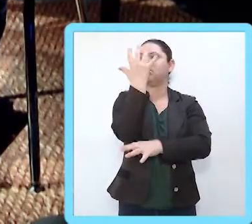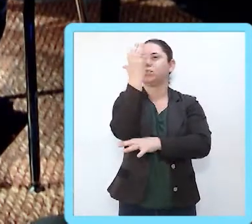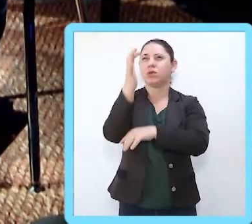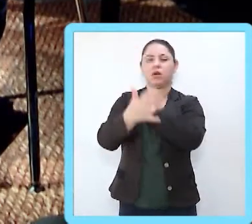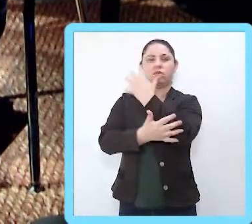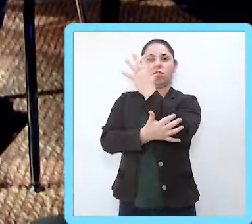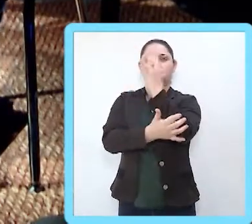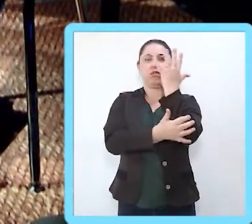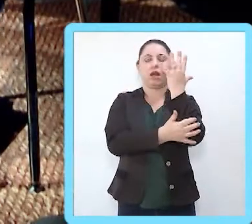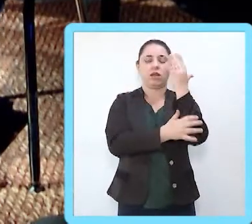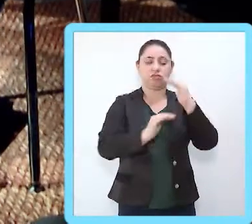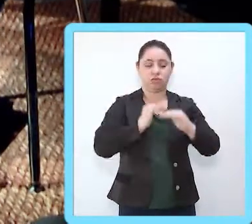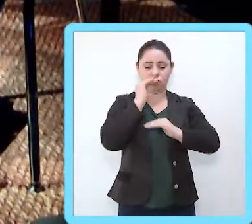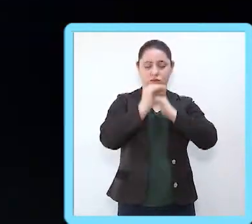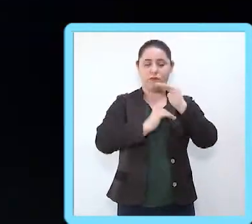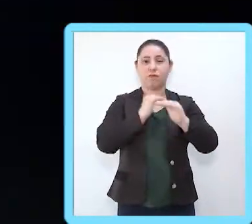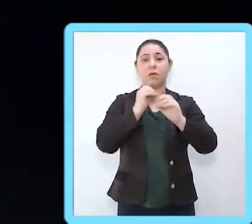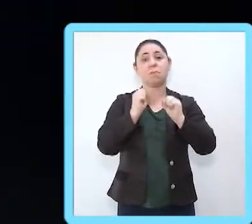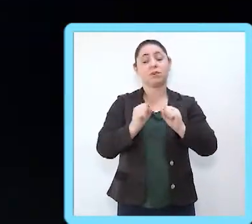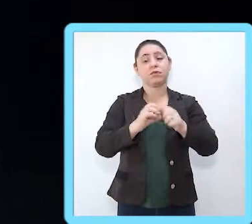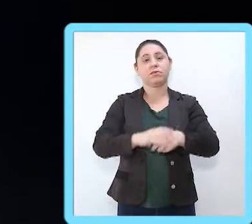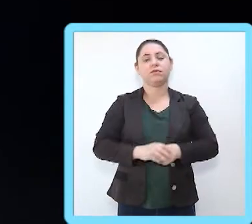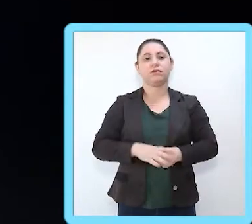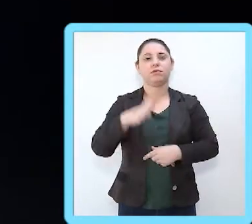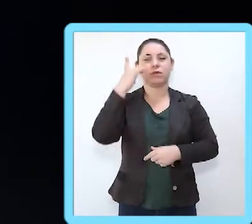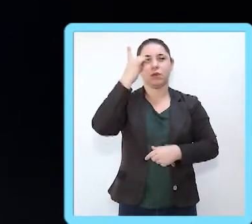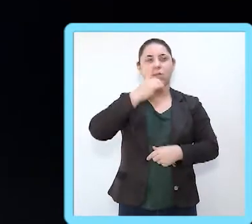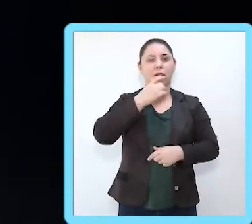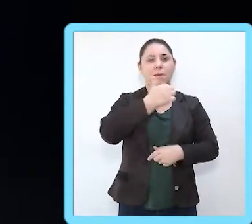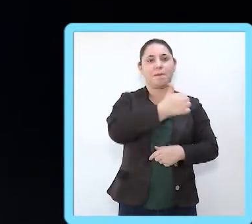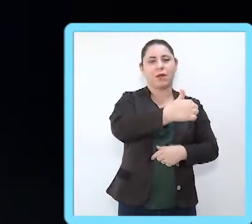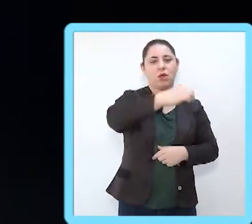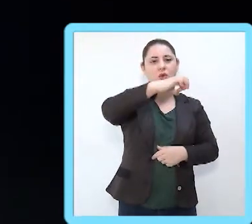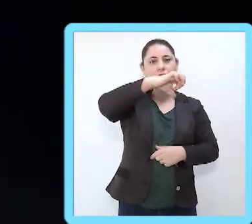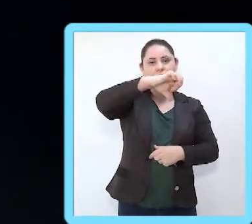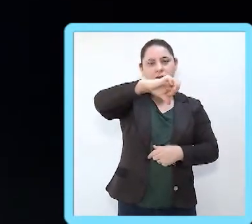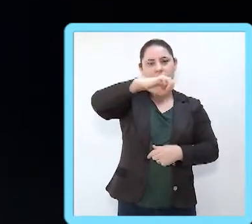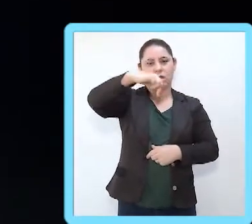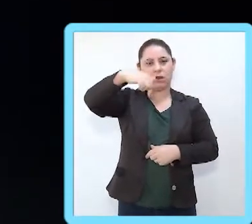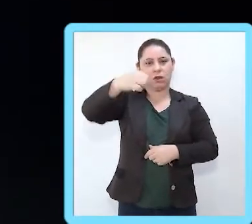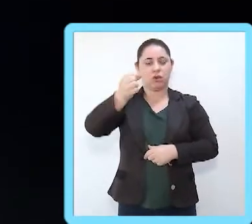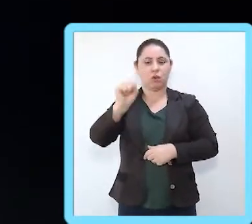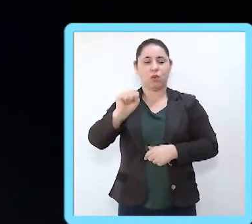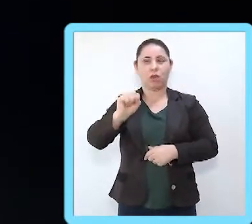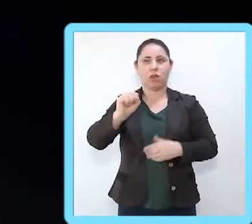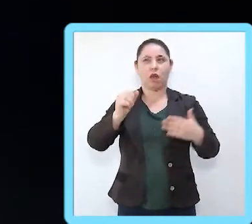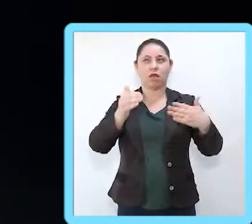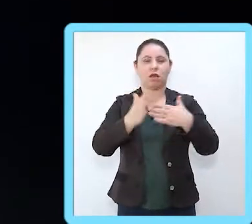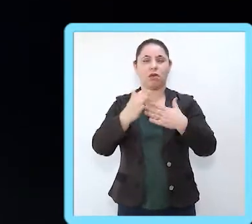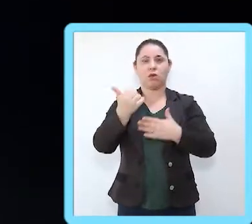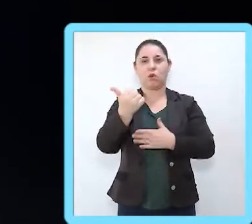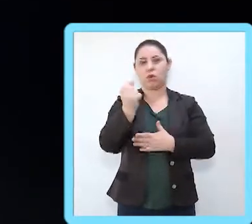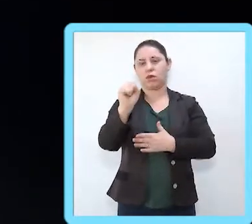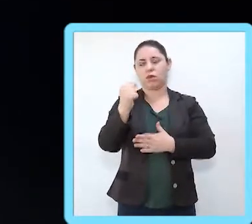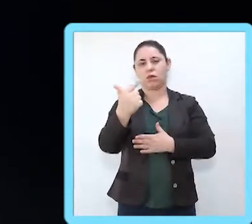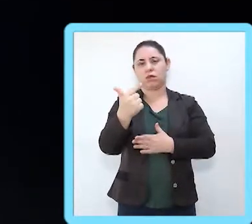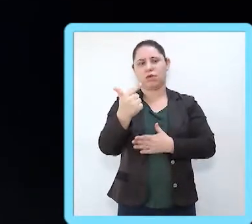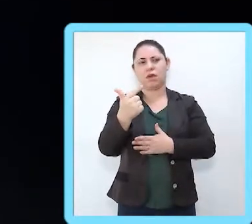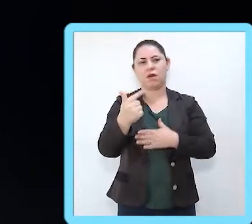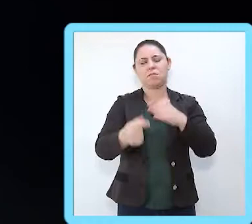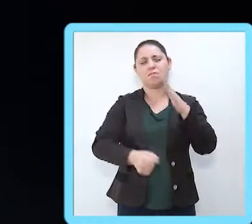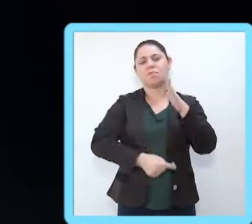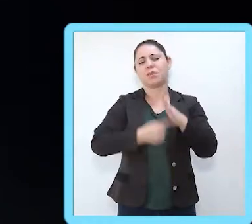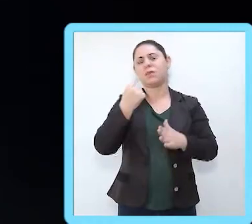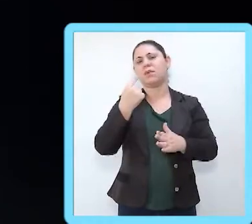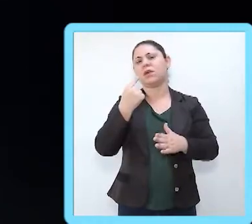e nas condições que nós temos de desenvolvê-las. O senhor foi deputado de 78 a 82. O senhor se recorda da primeira grande